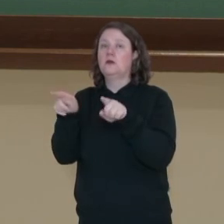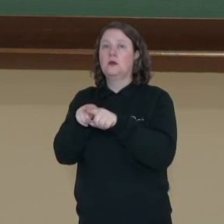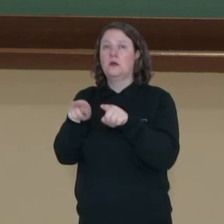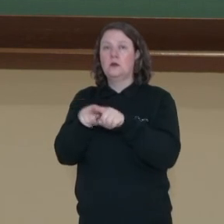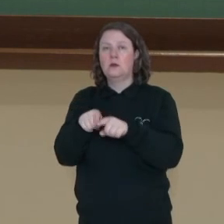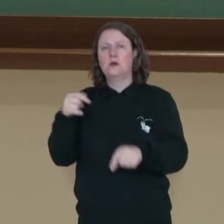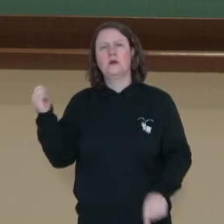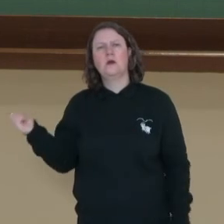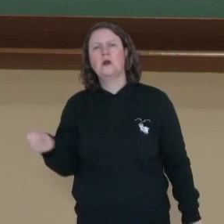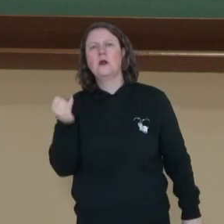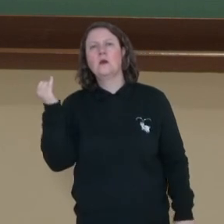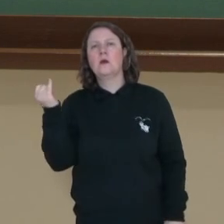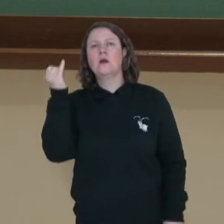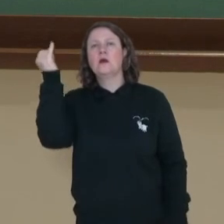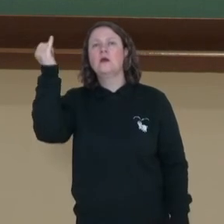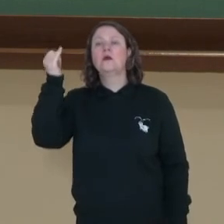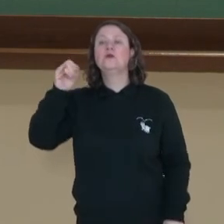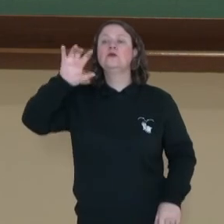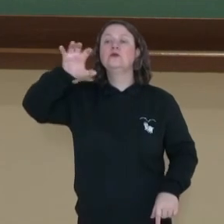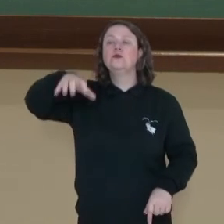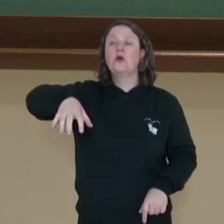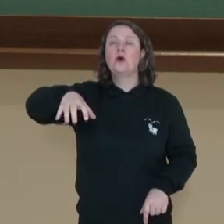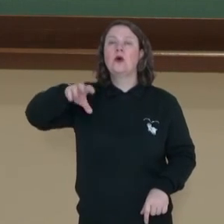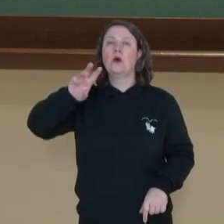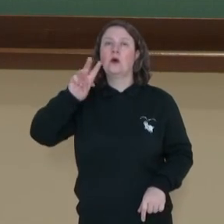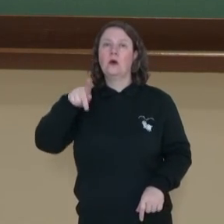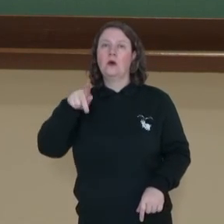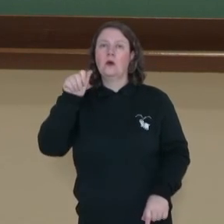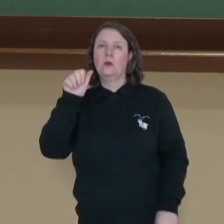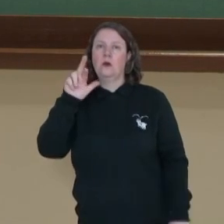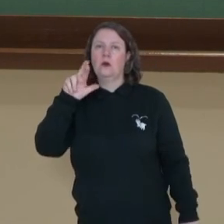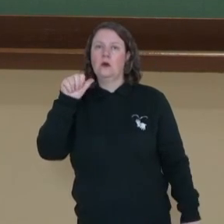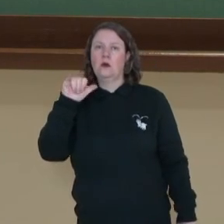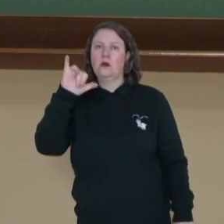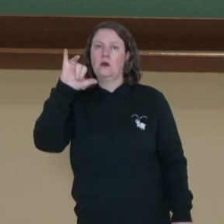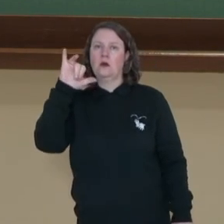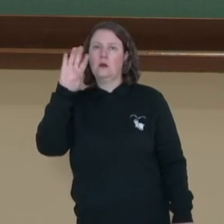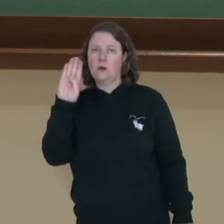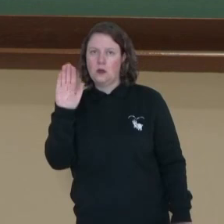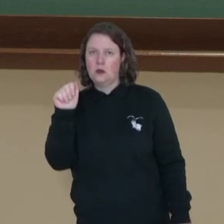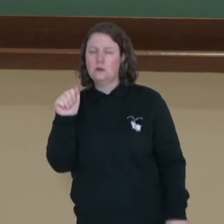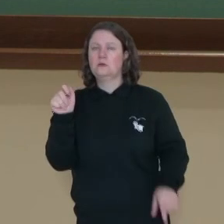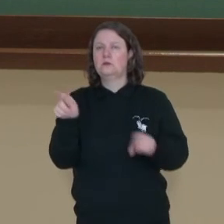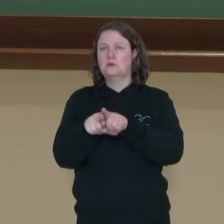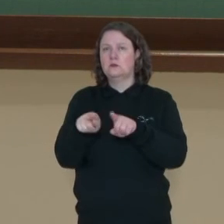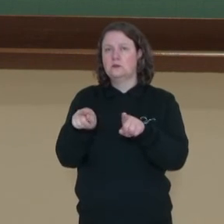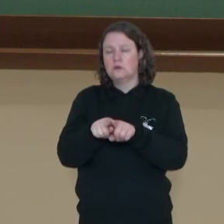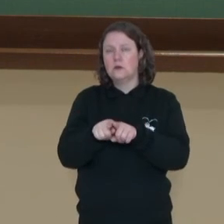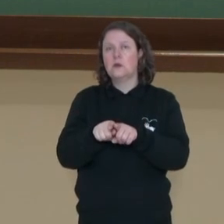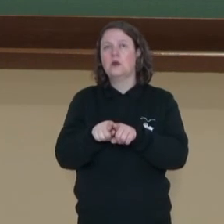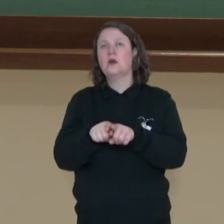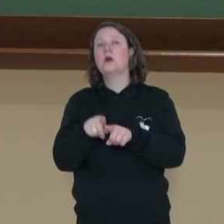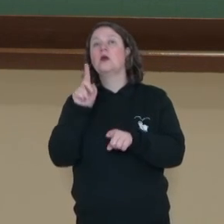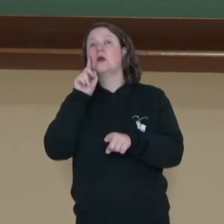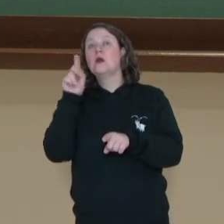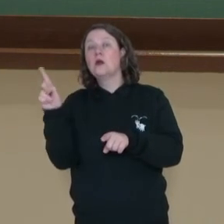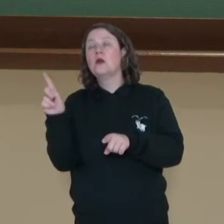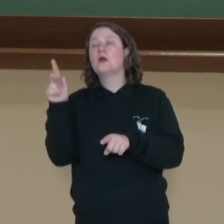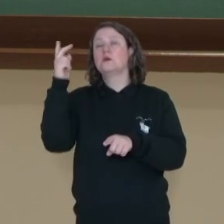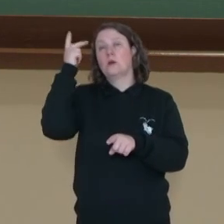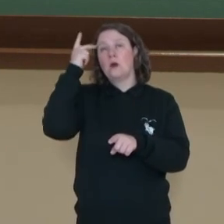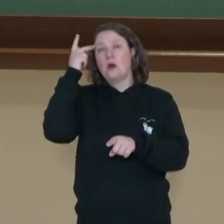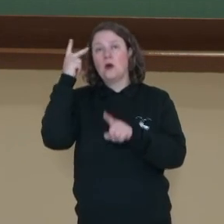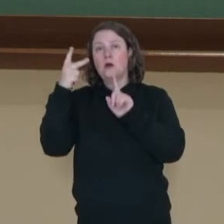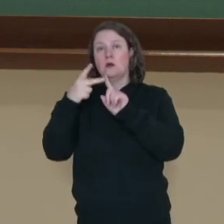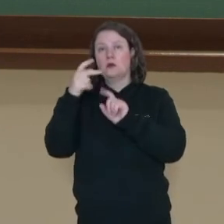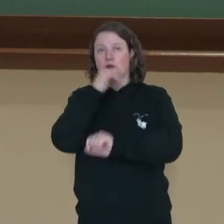ali nessa região de confluência, né, do oeste de São Paulo, sul de Minas, parte do Rio de Janeiro e também aqui no